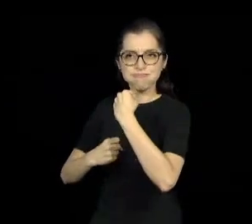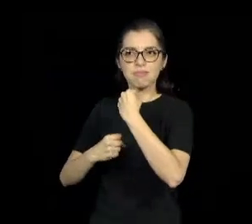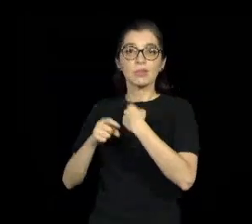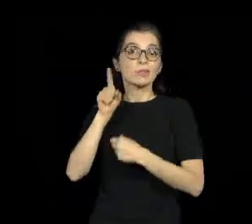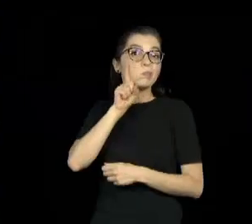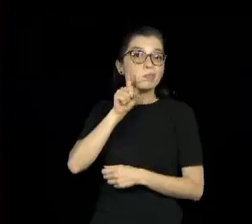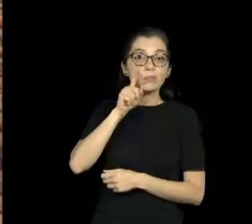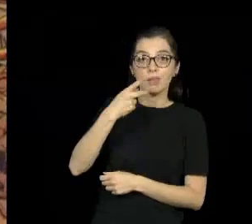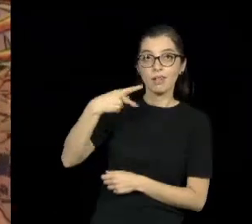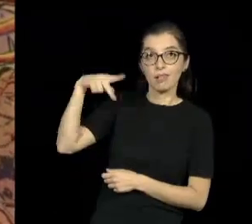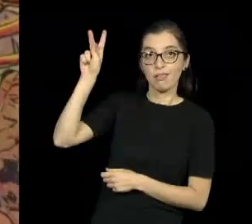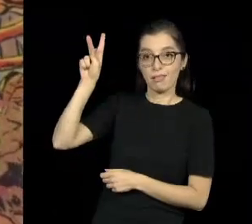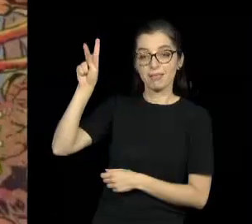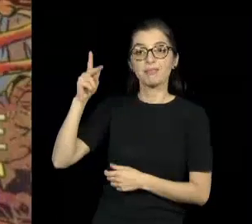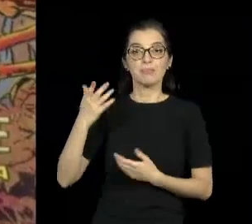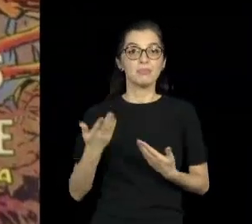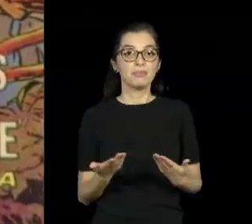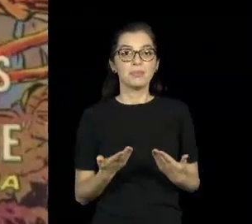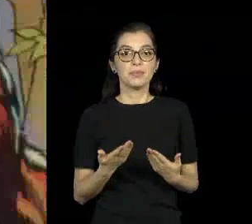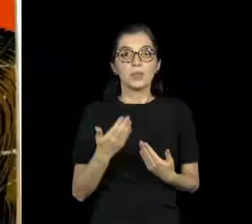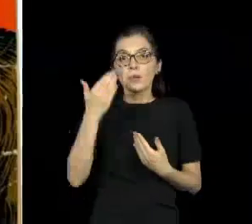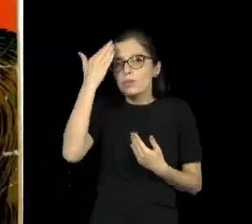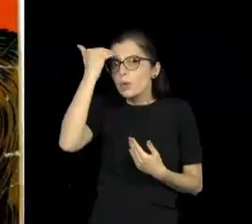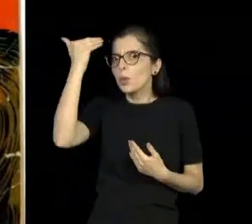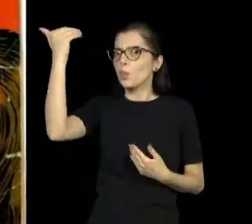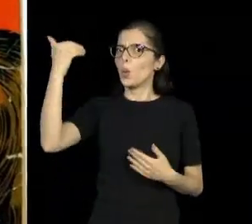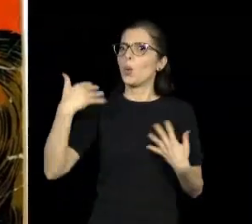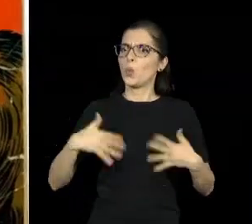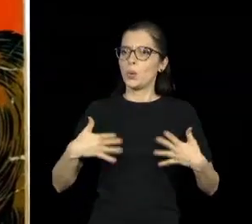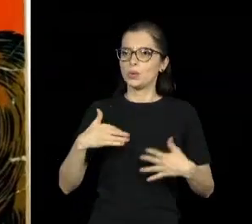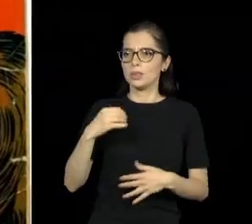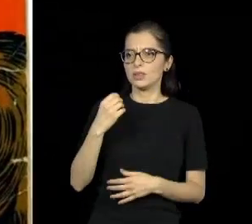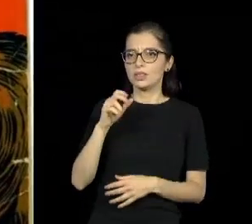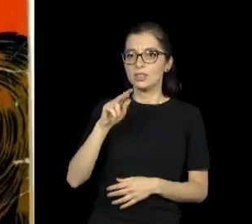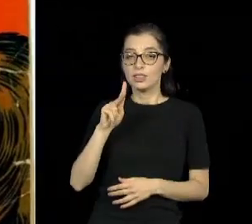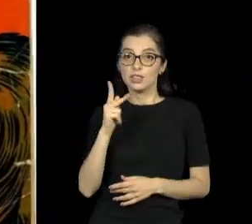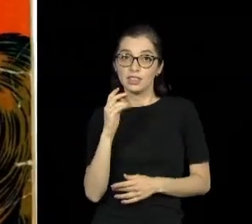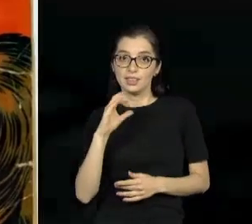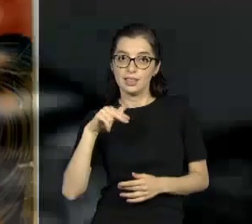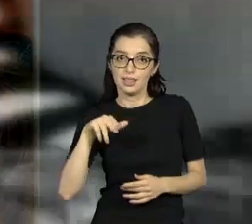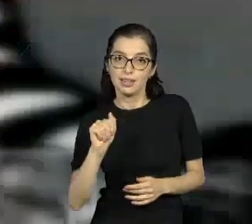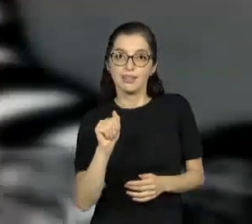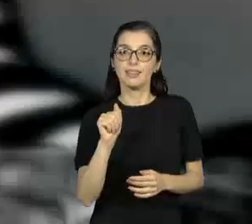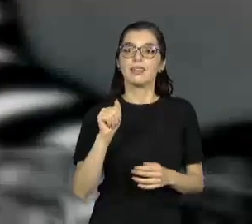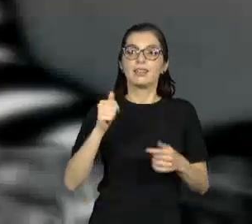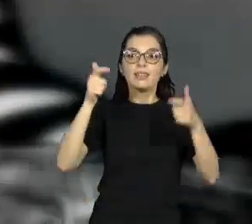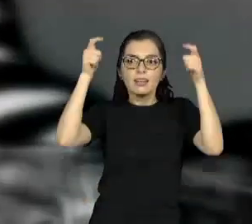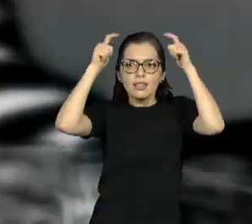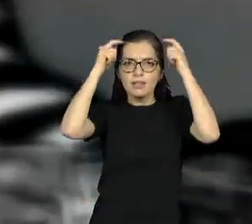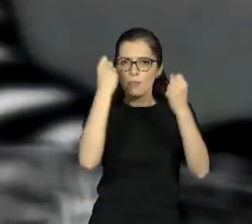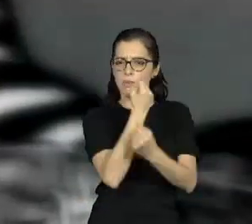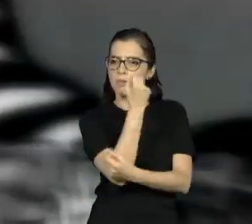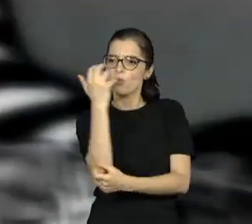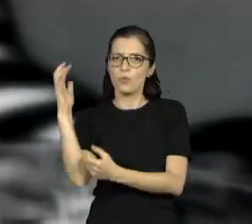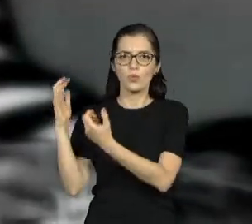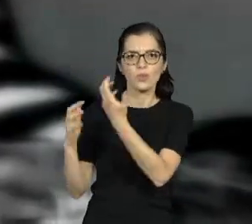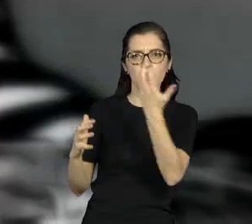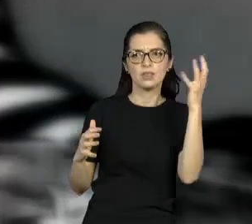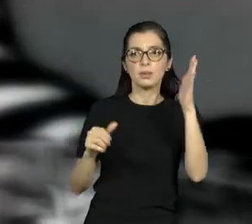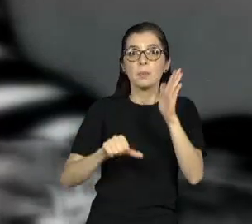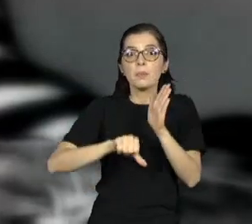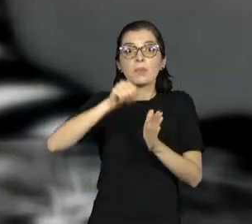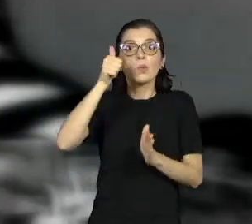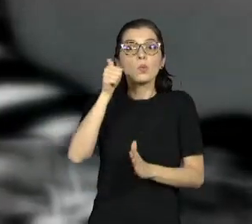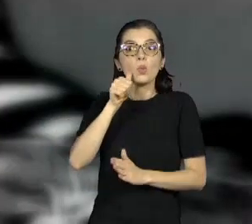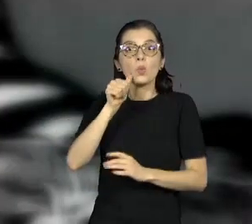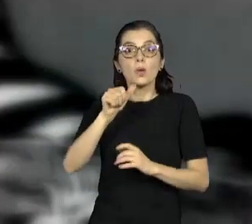Entre os primeiros sucessos de Will estão Sheena, a Rainha das Selvas, que foi a primeira personagem feminina de quadrinhos a ter uma série